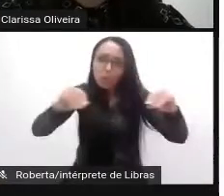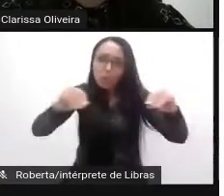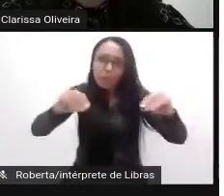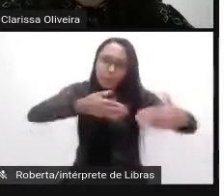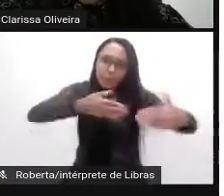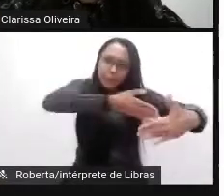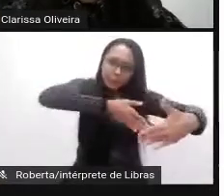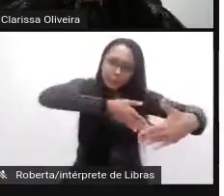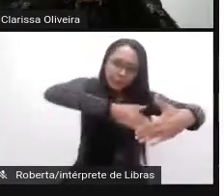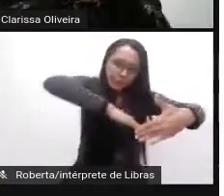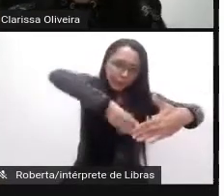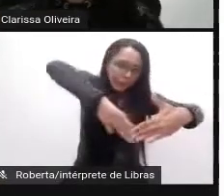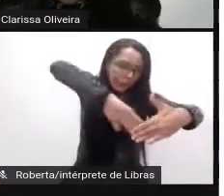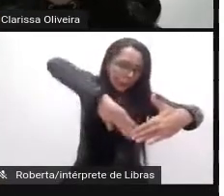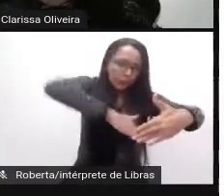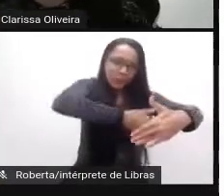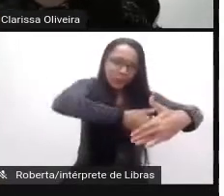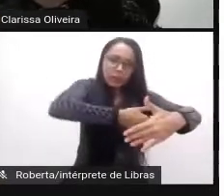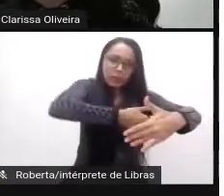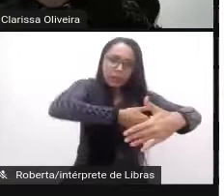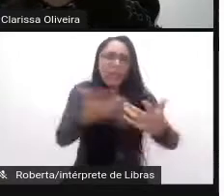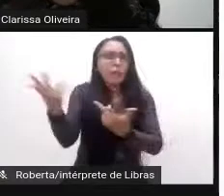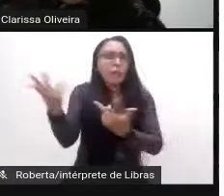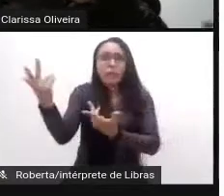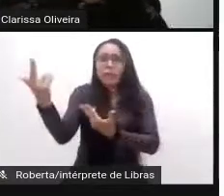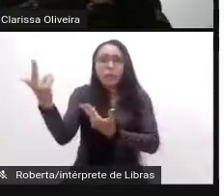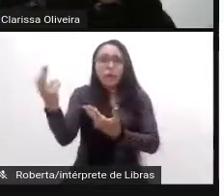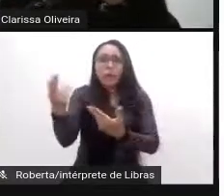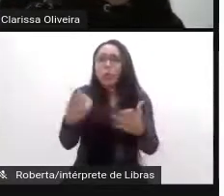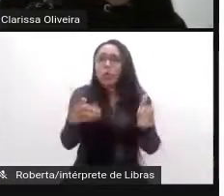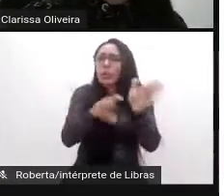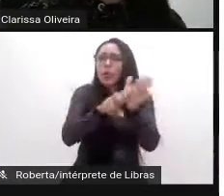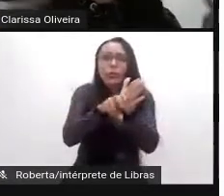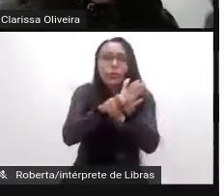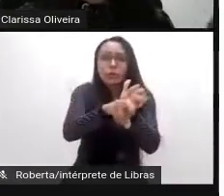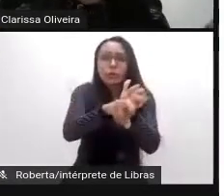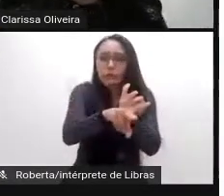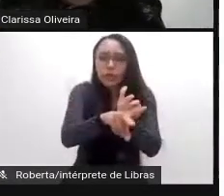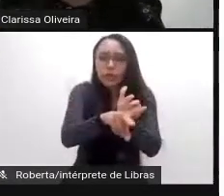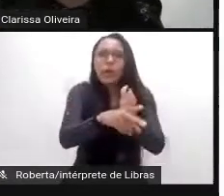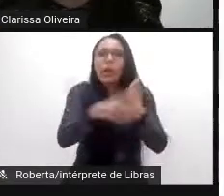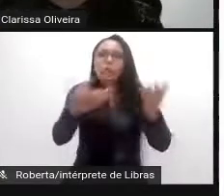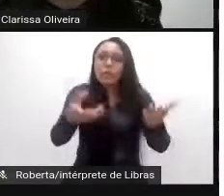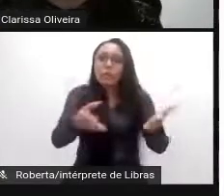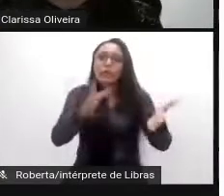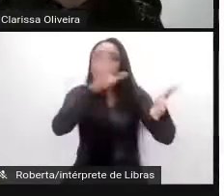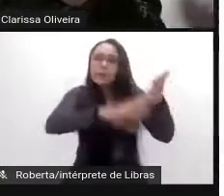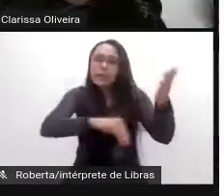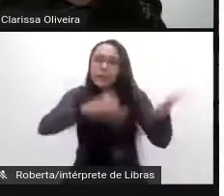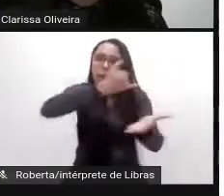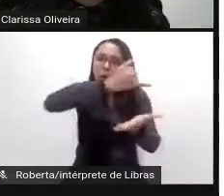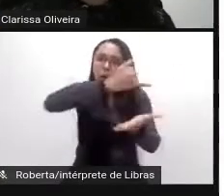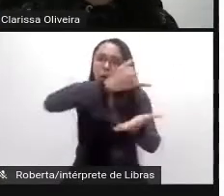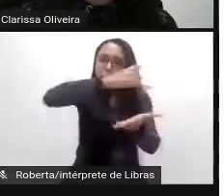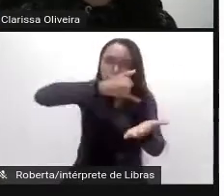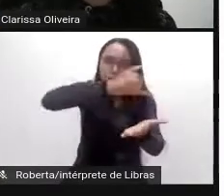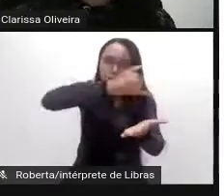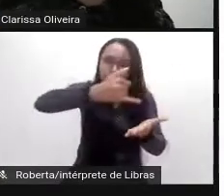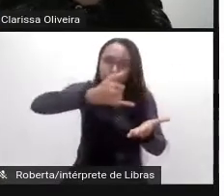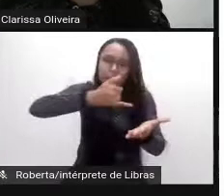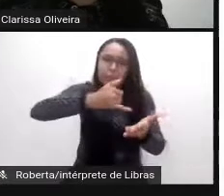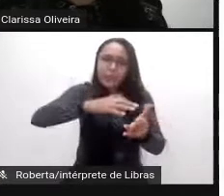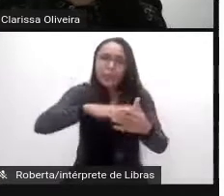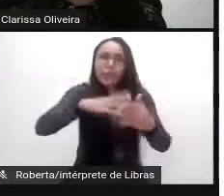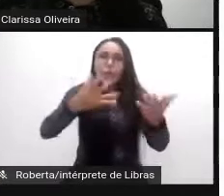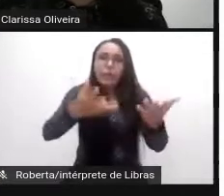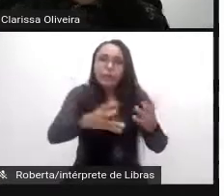naquela panela. A mesma coisa com o vírus. A gente vai retirar aquela camada de gordura do vírus lavando as mãos